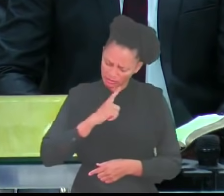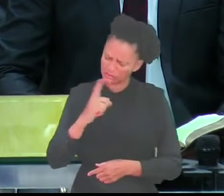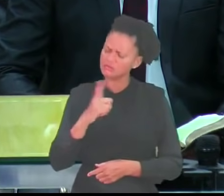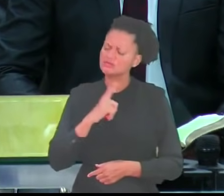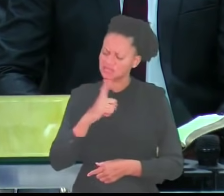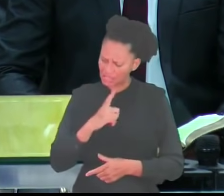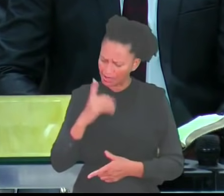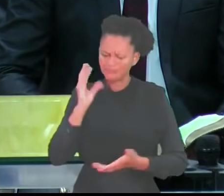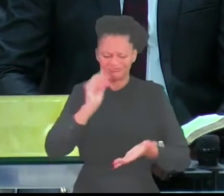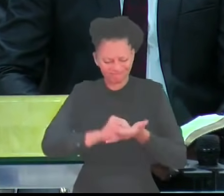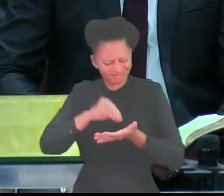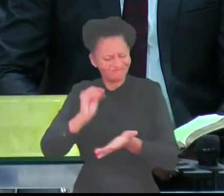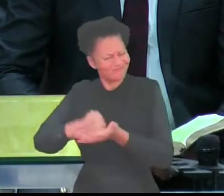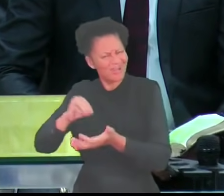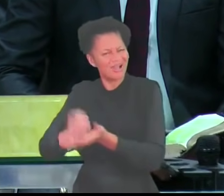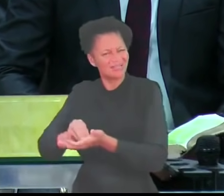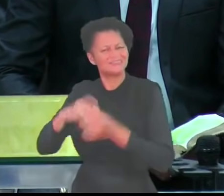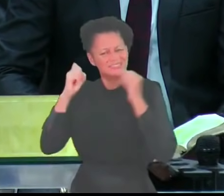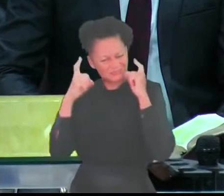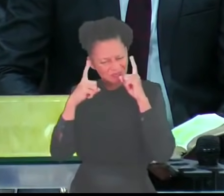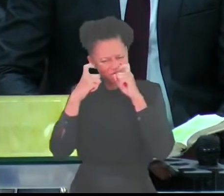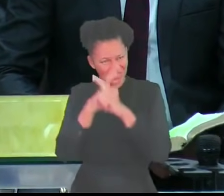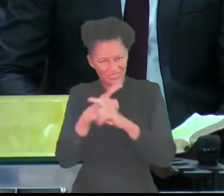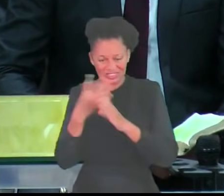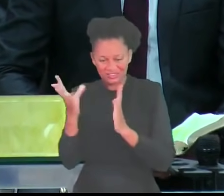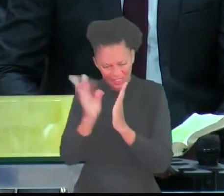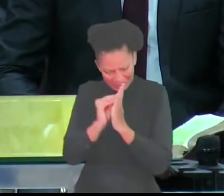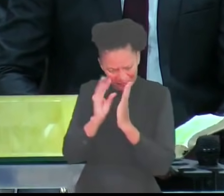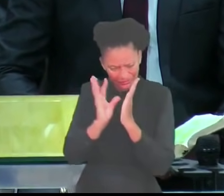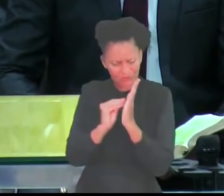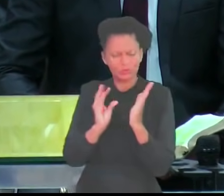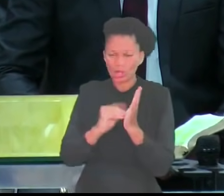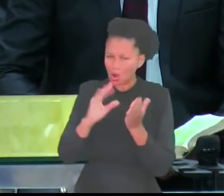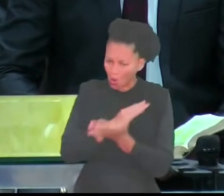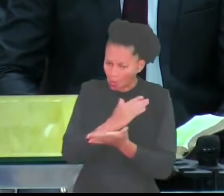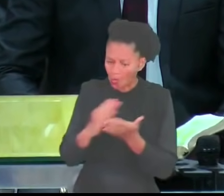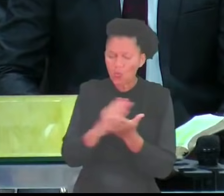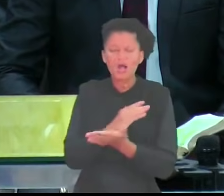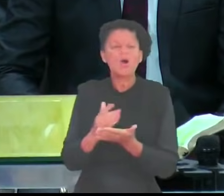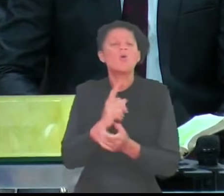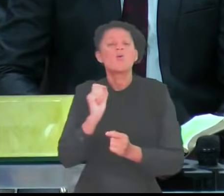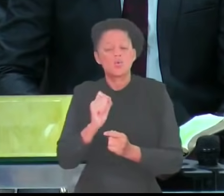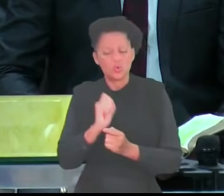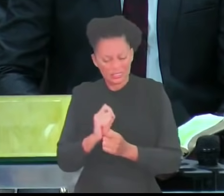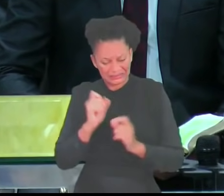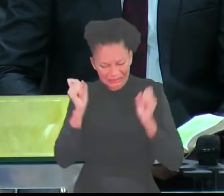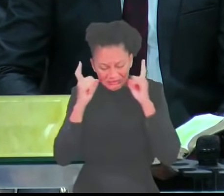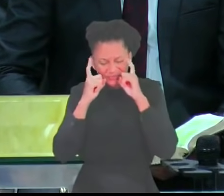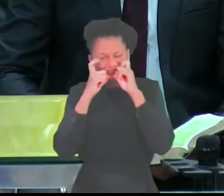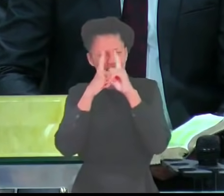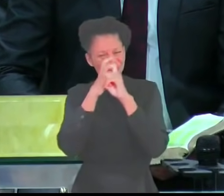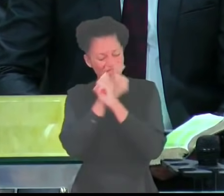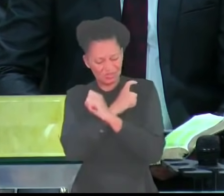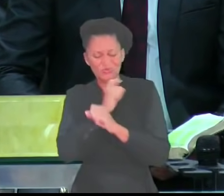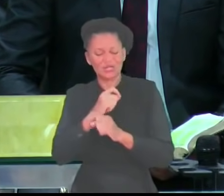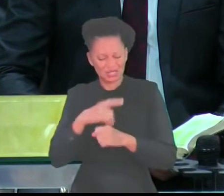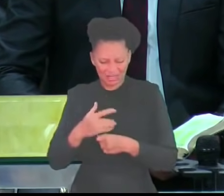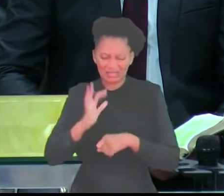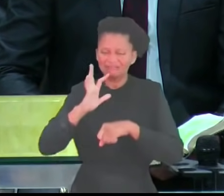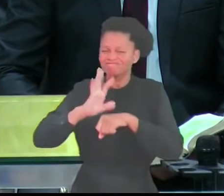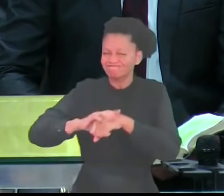muitos desertos. Eu anotei alguns. Deserto de enfermidade. Deserto